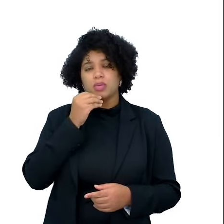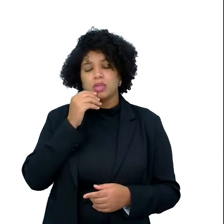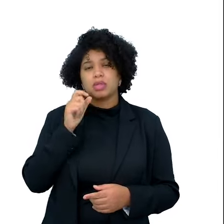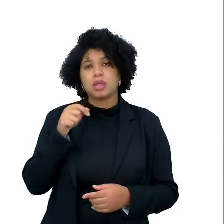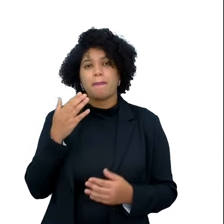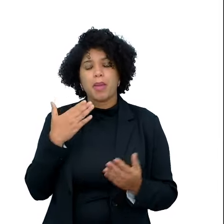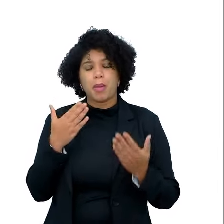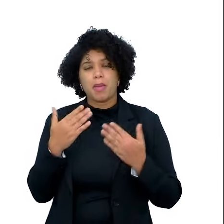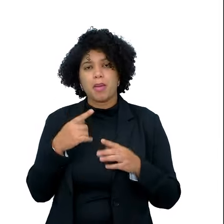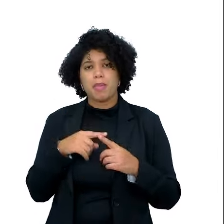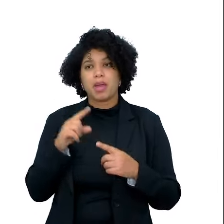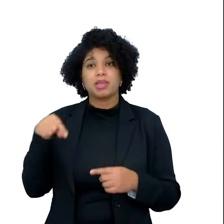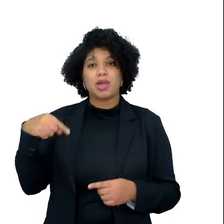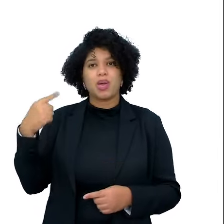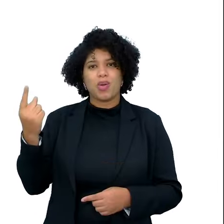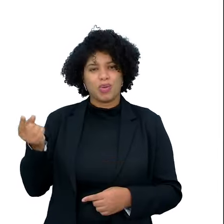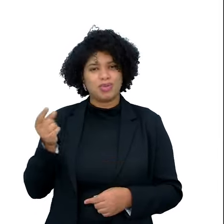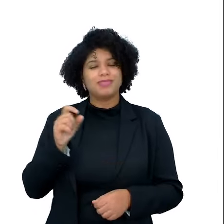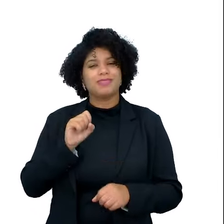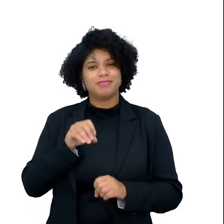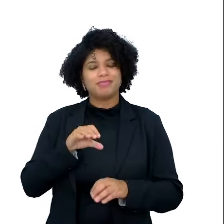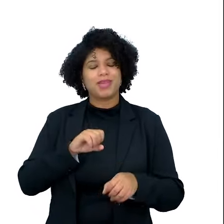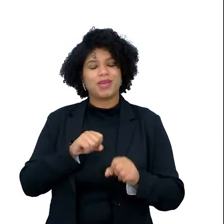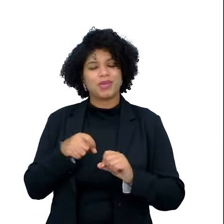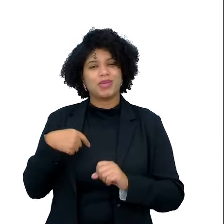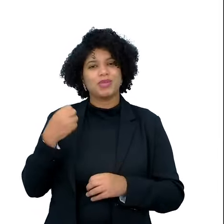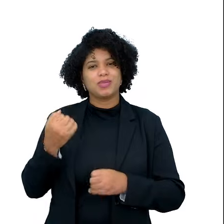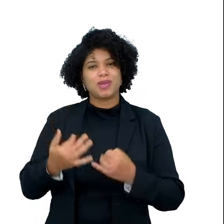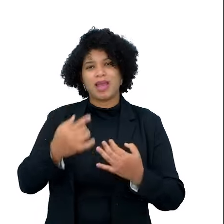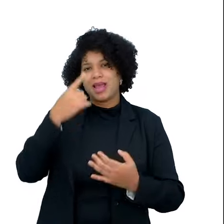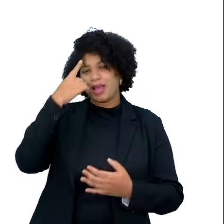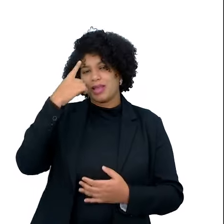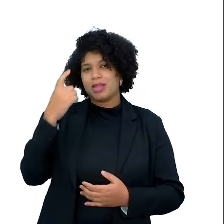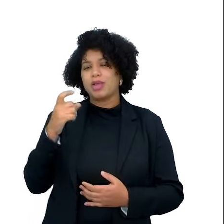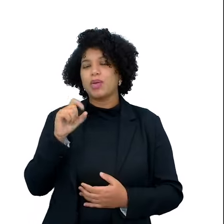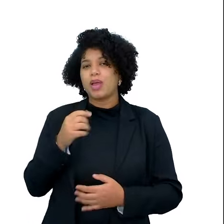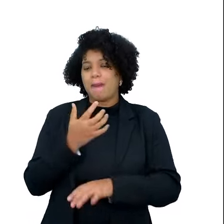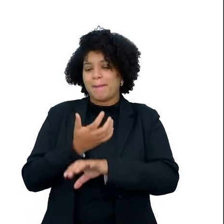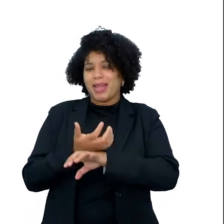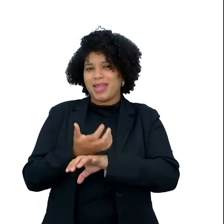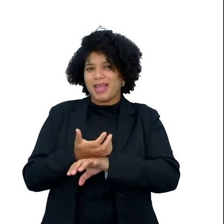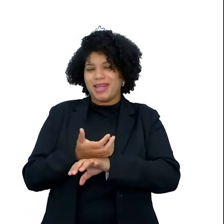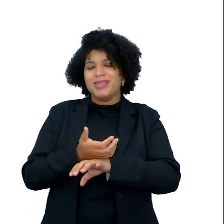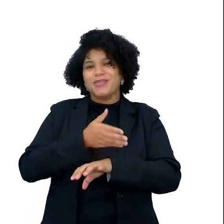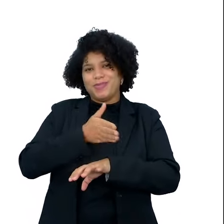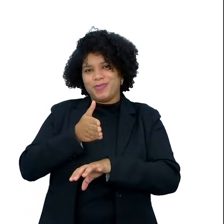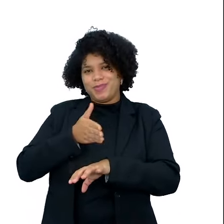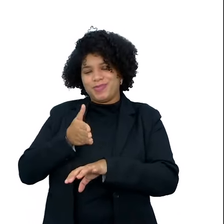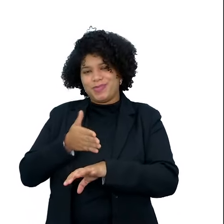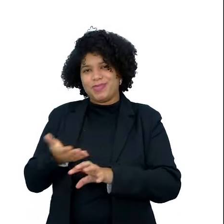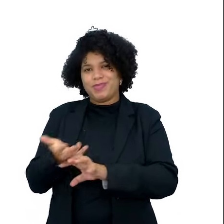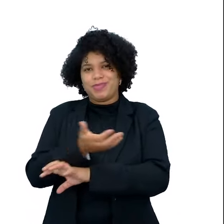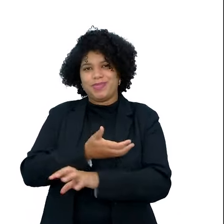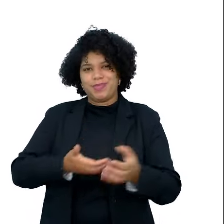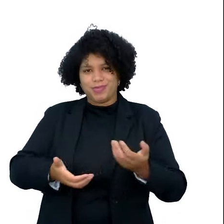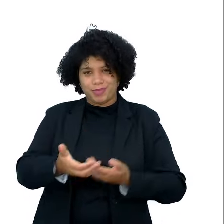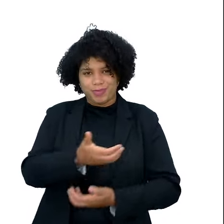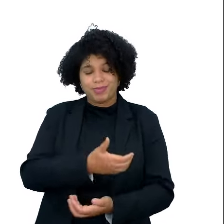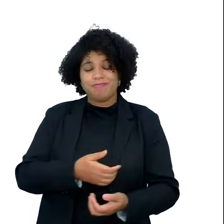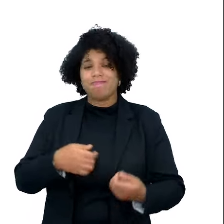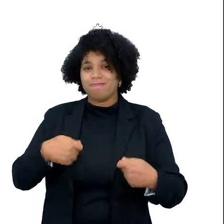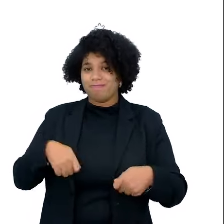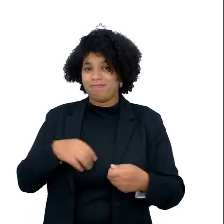até porque nas próximas formações a gente vai falar sobre a ideia da interdisciplinariedade. Então, a gente precisa, de